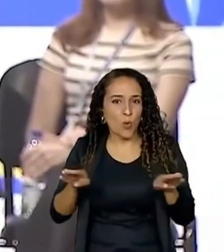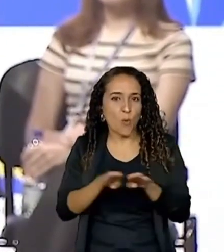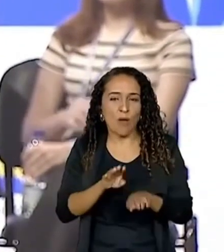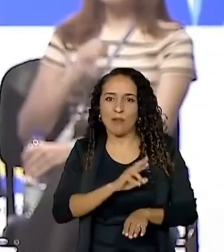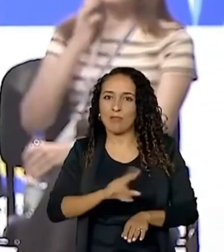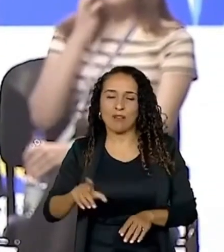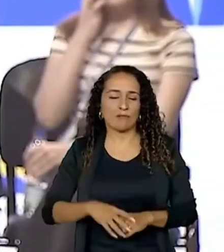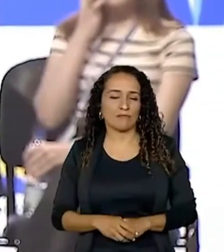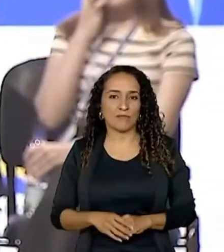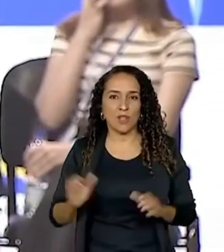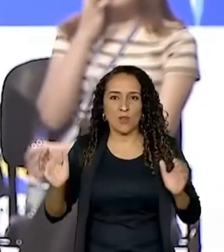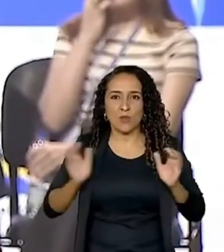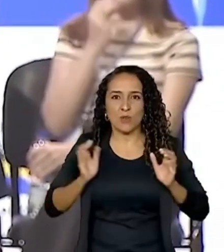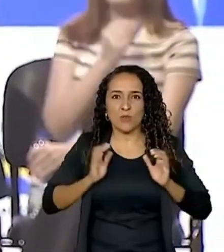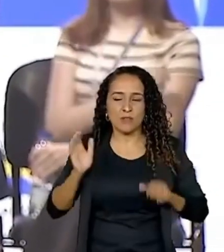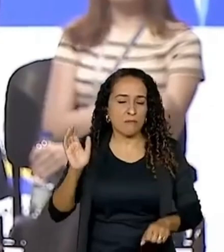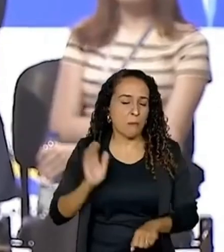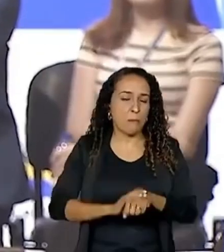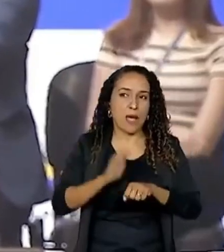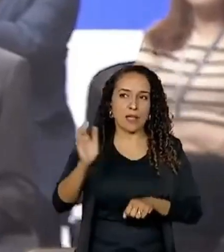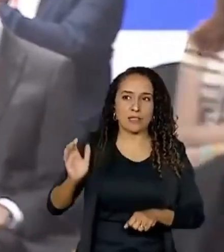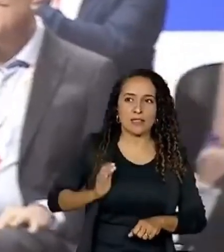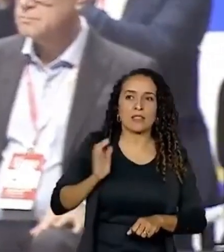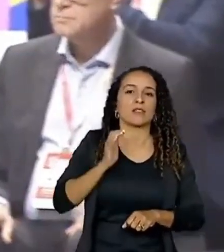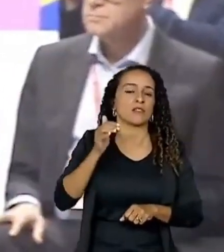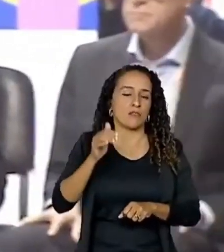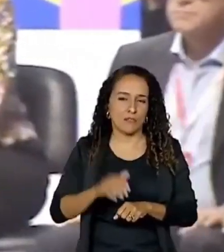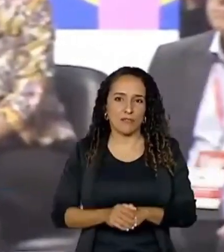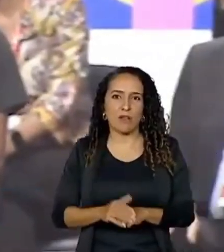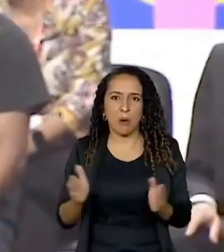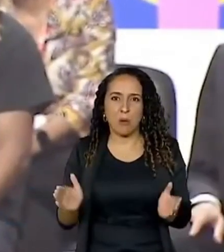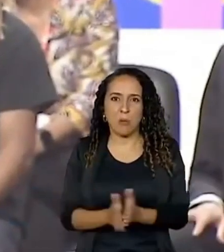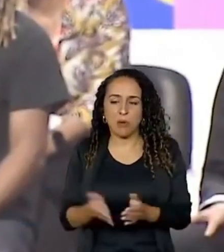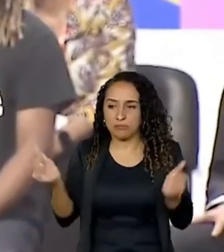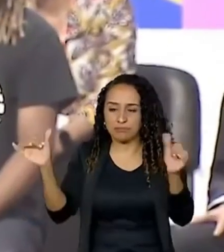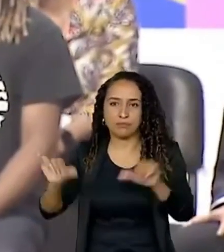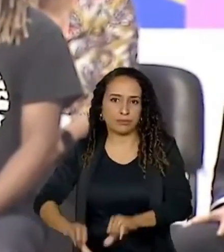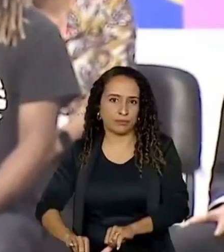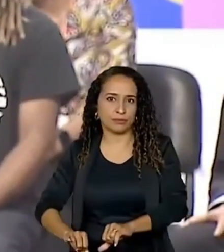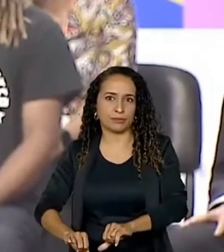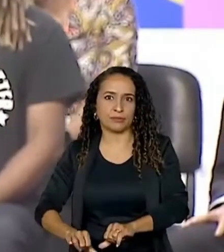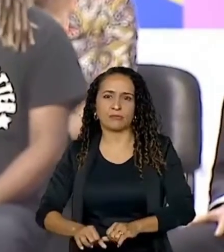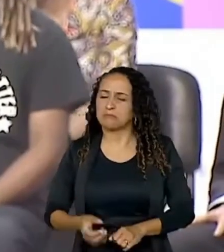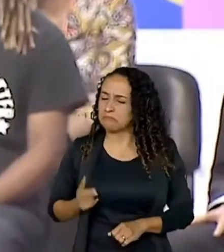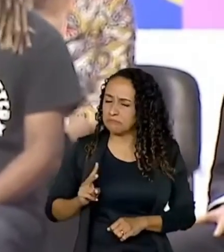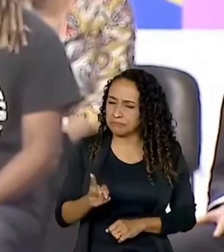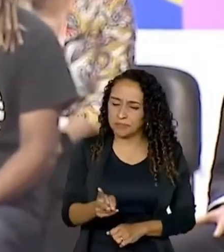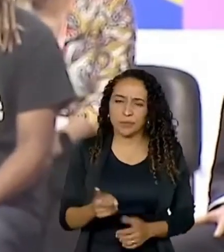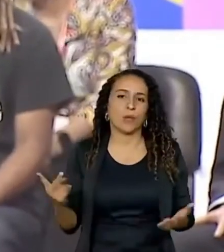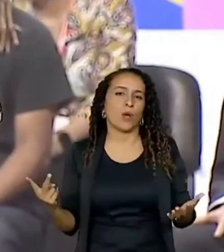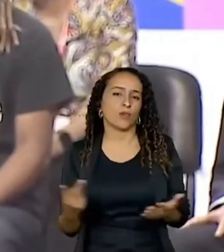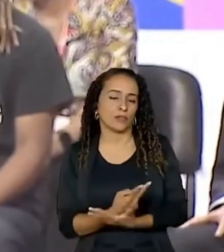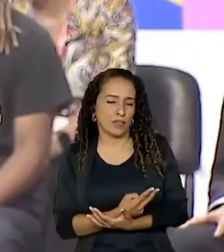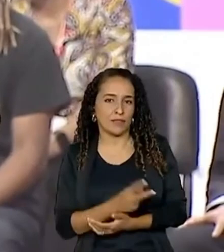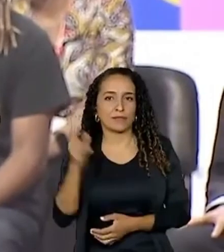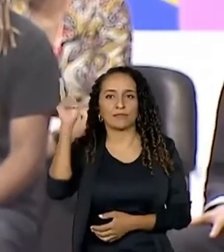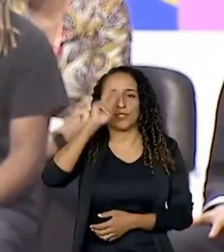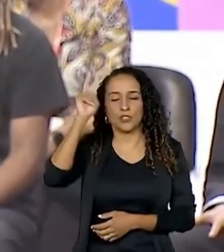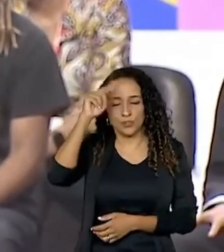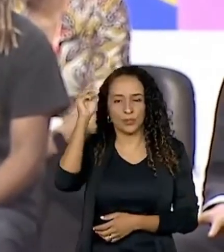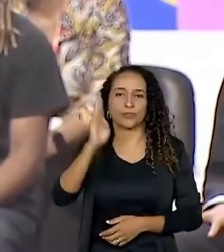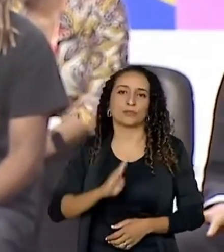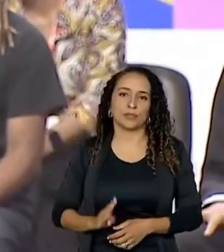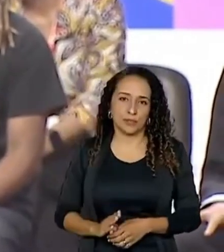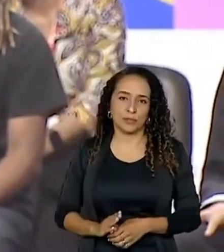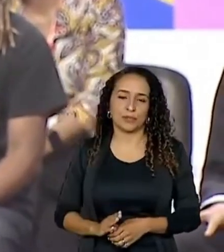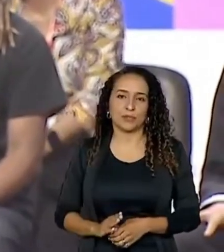Os ricos tinham ficado mais ricos e os pobres tinham ficado mais pobres, como sempre acontece na história desse